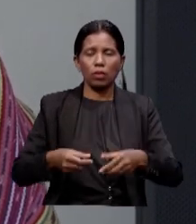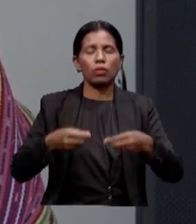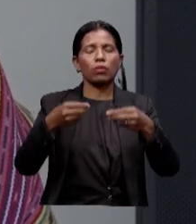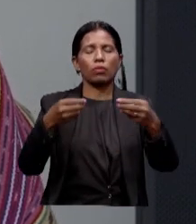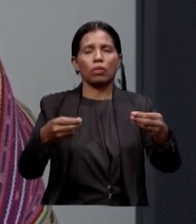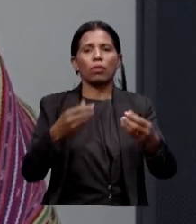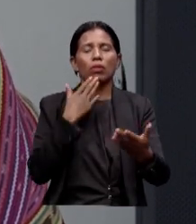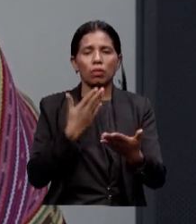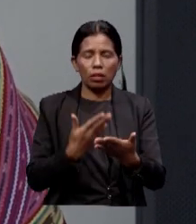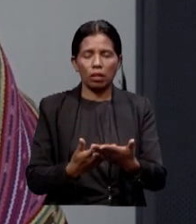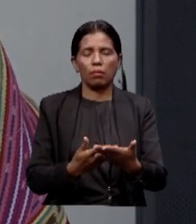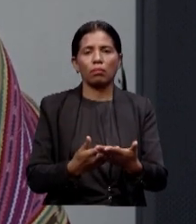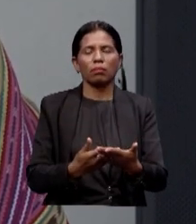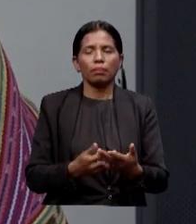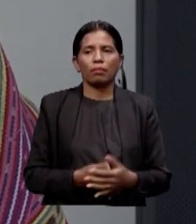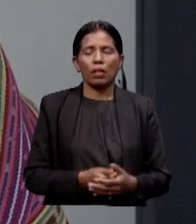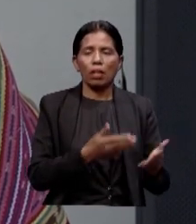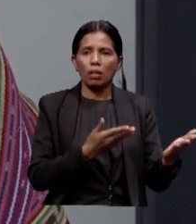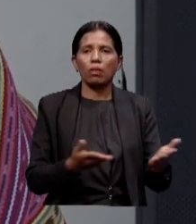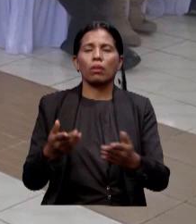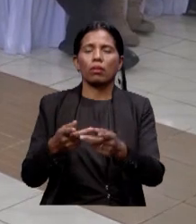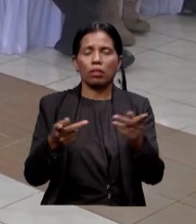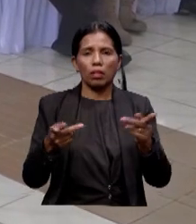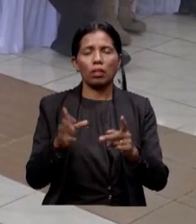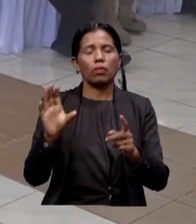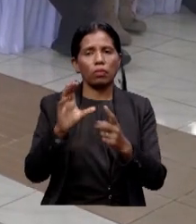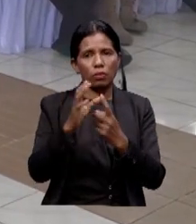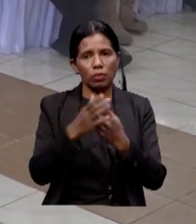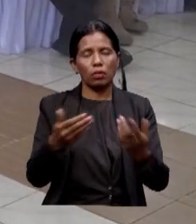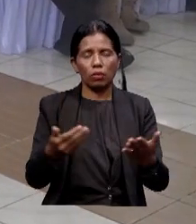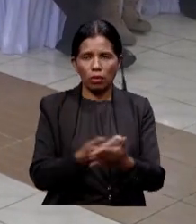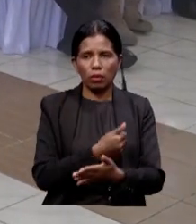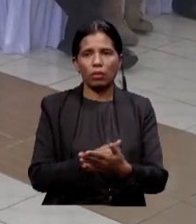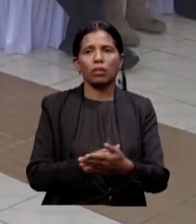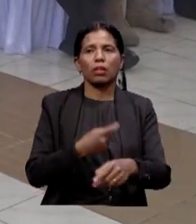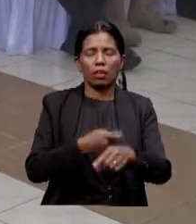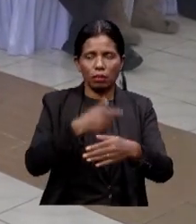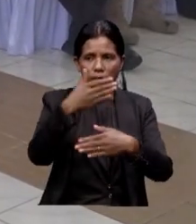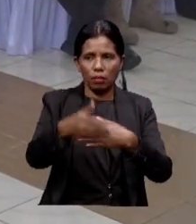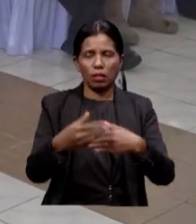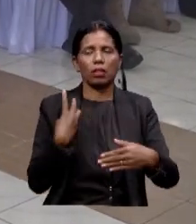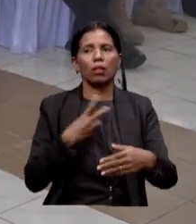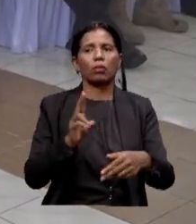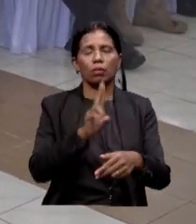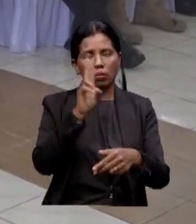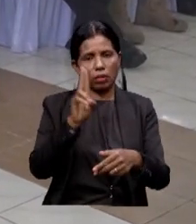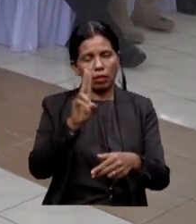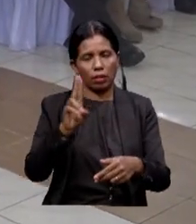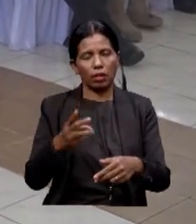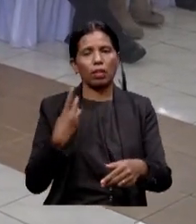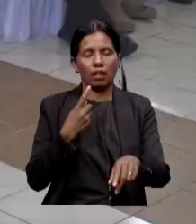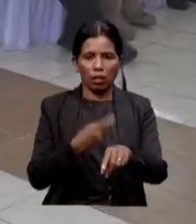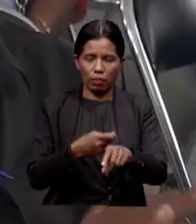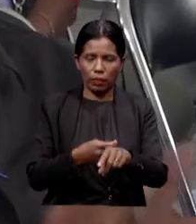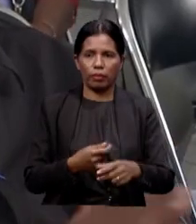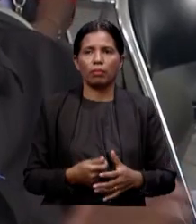Timor-Leste. Lori ambiente fo cultura fo kesempatan bela mai fal lahir ta tani jere kesempatan ne